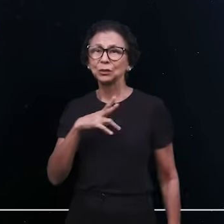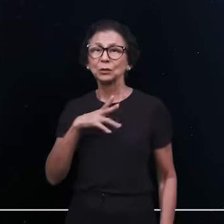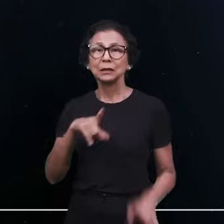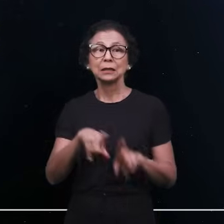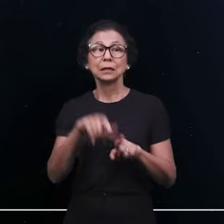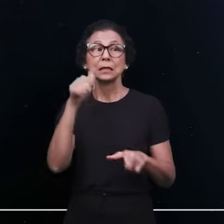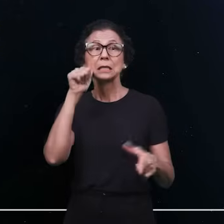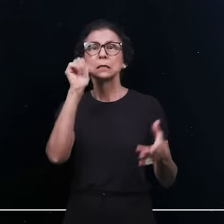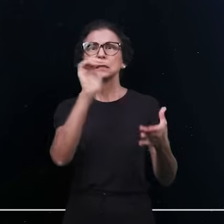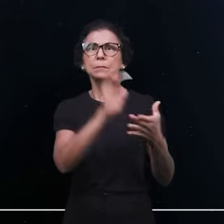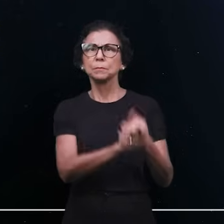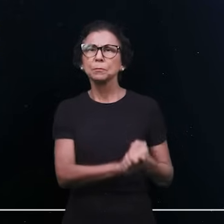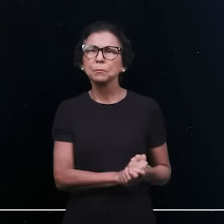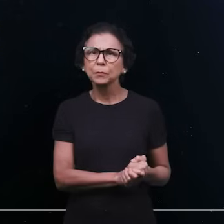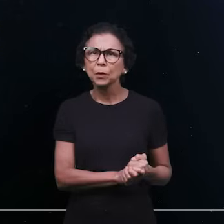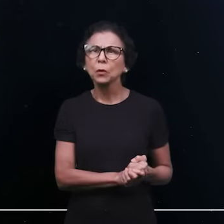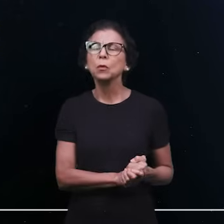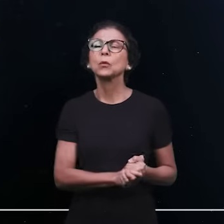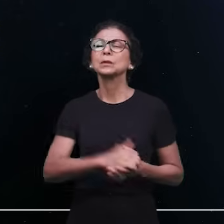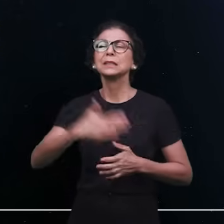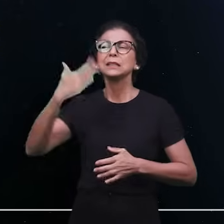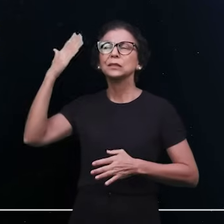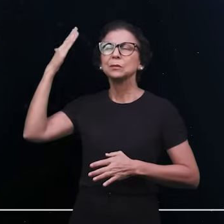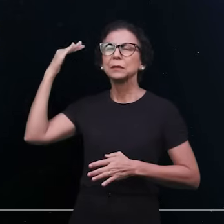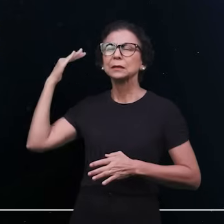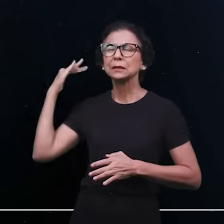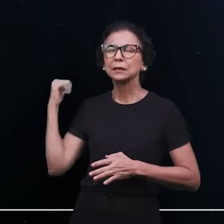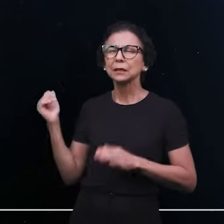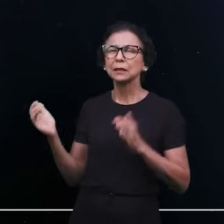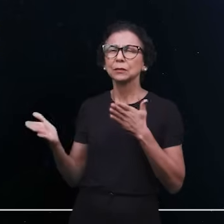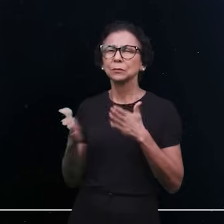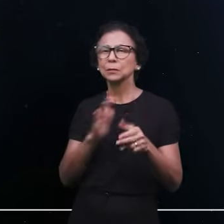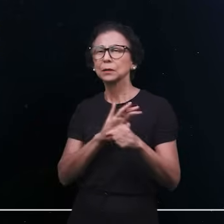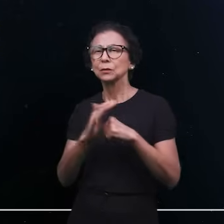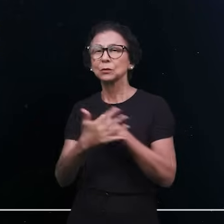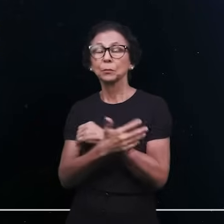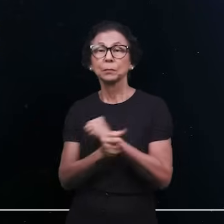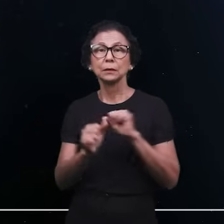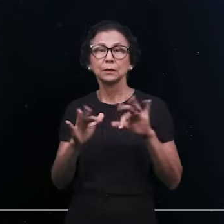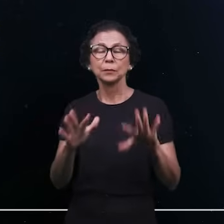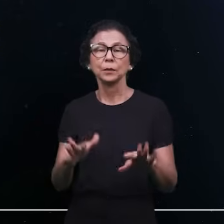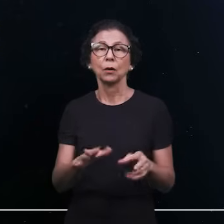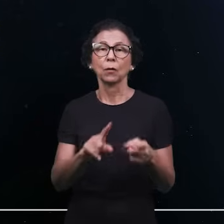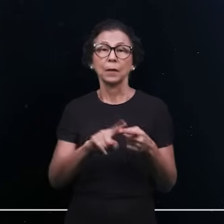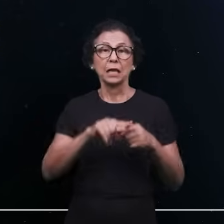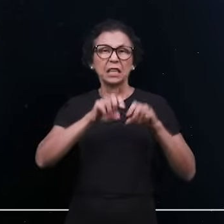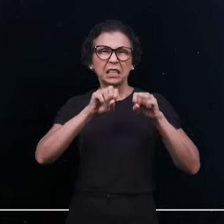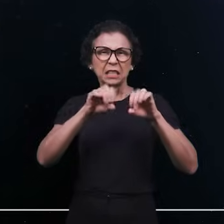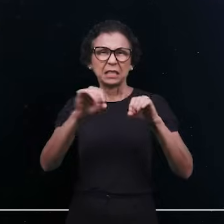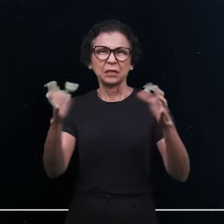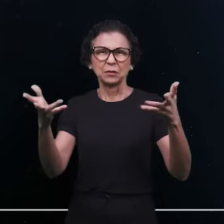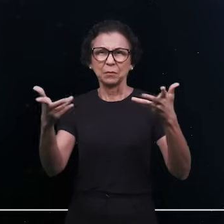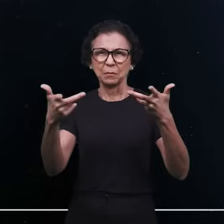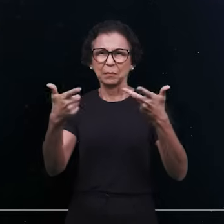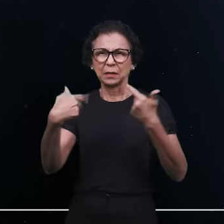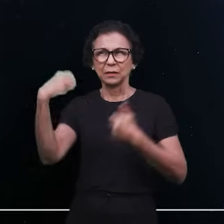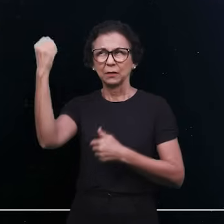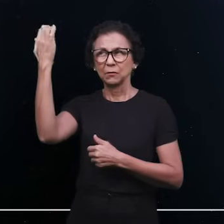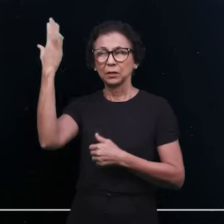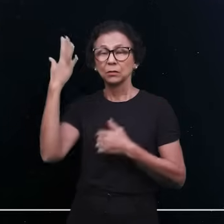a minha esposa desde a época da pandemia. Além dos ensinos e revelações maravilhosos,